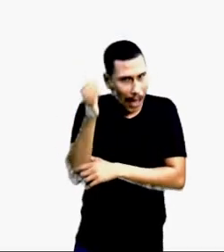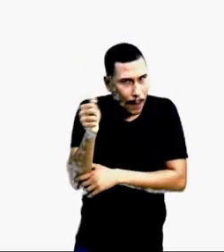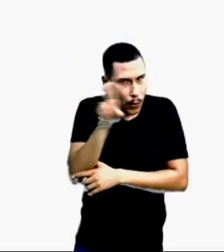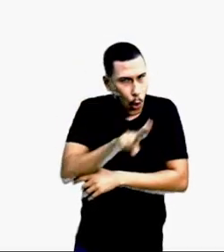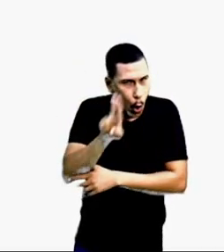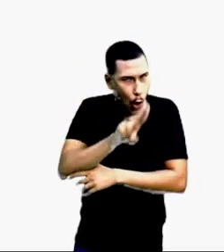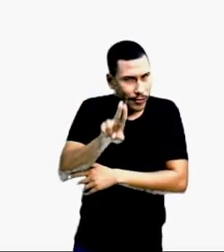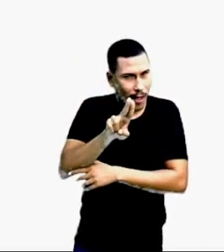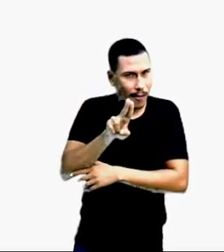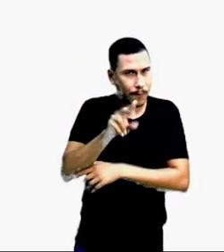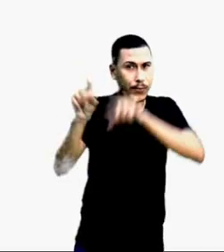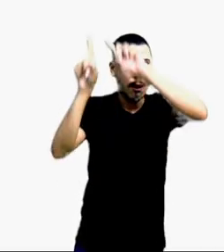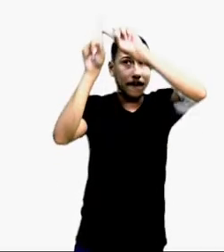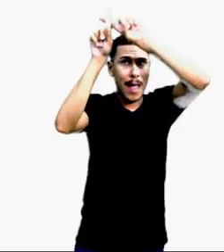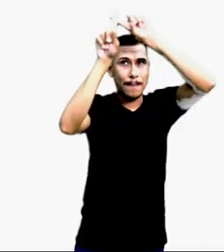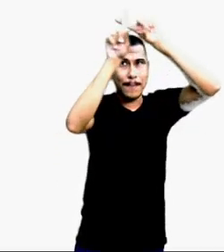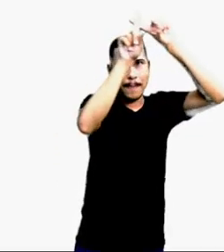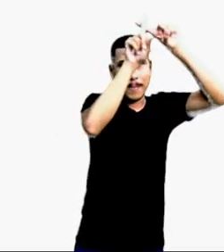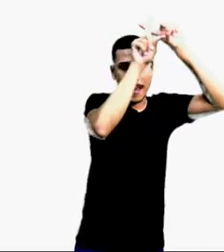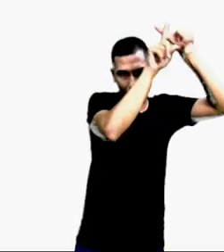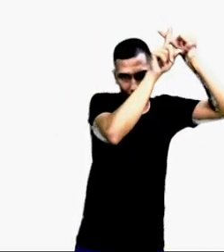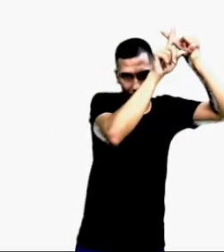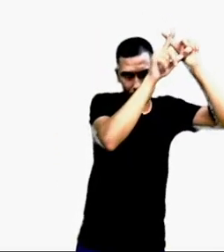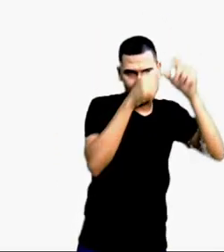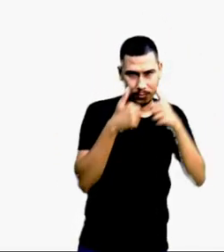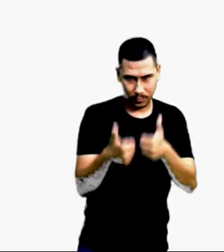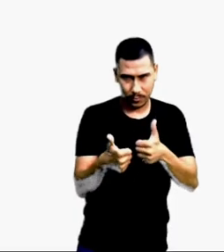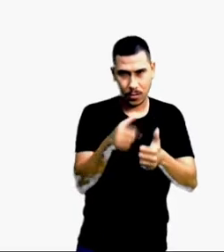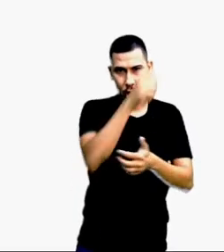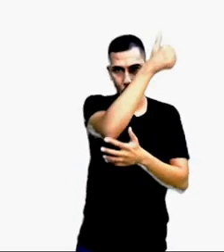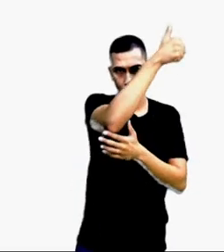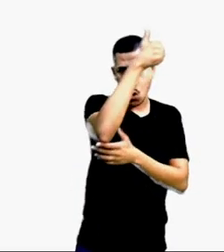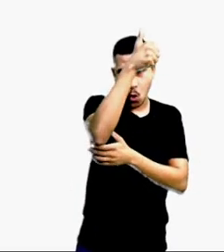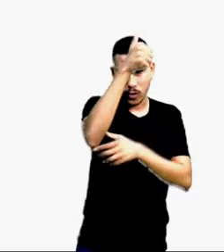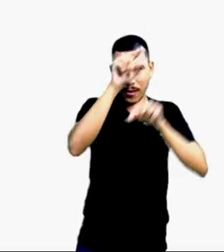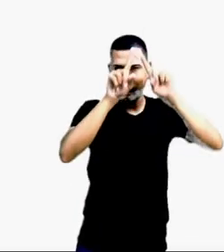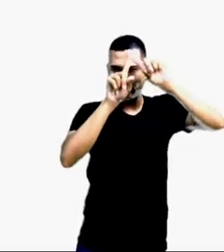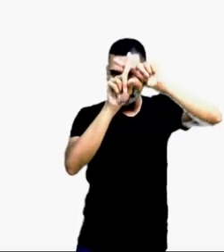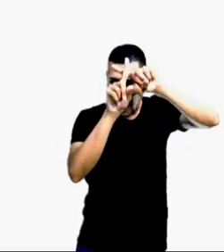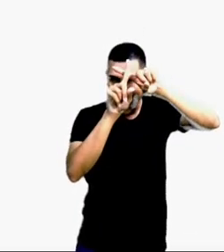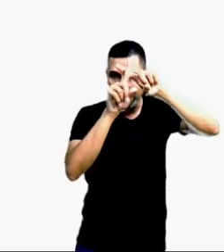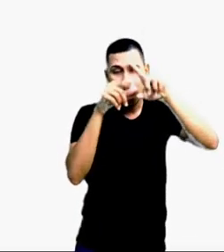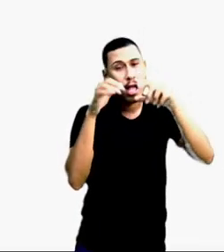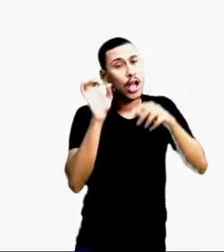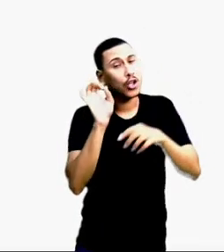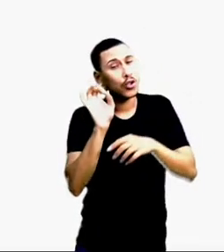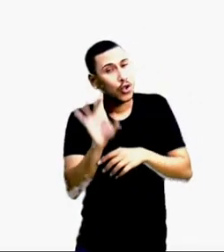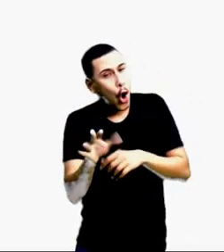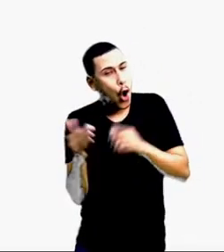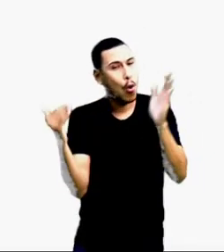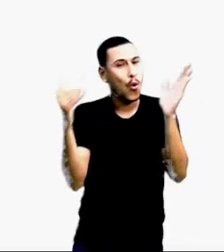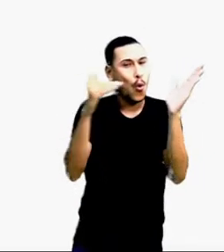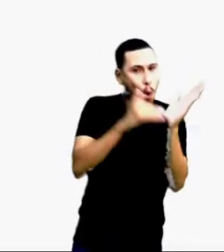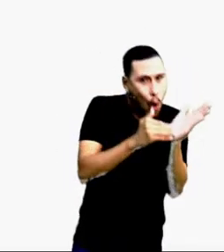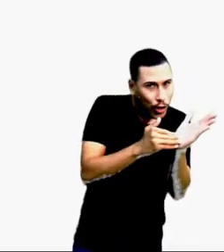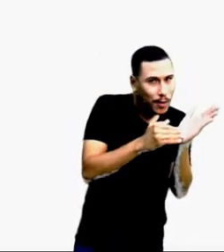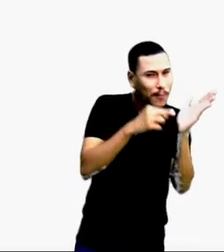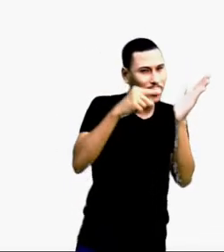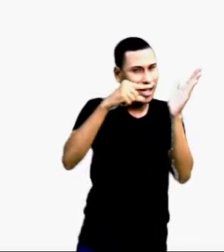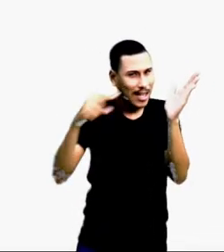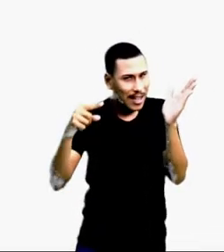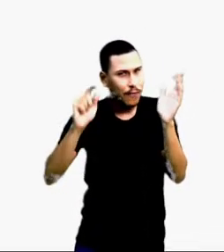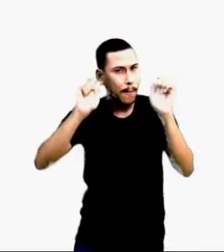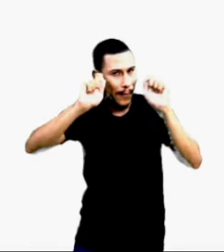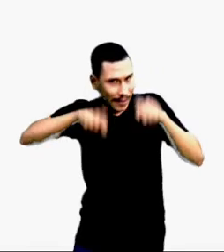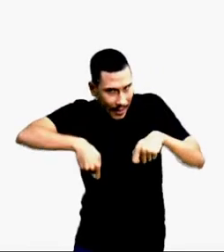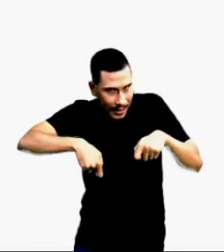sabe. Somam-se os expoentes. Então, 11 mais, só que o último é negativo. Você vai fazer